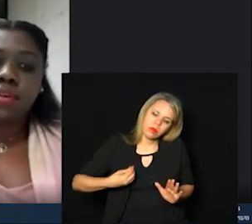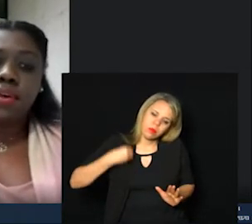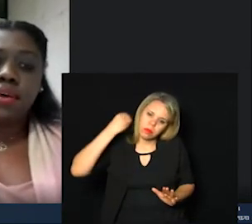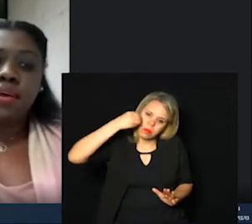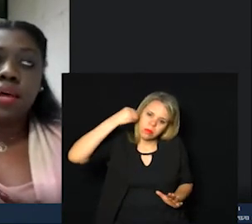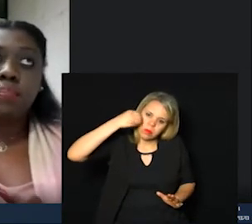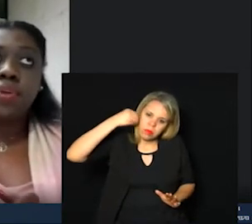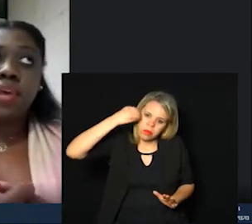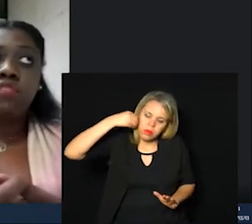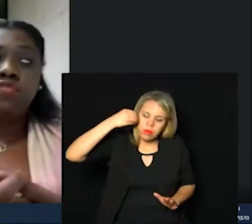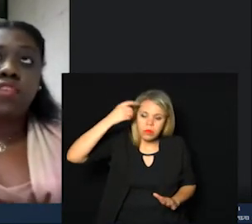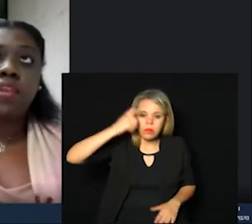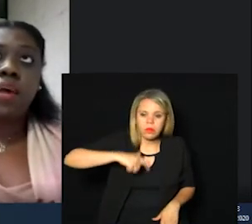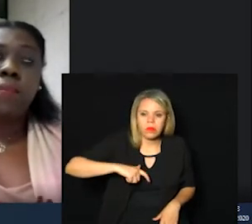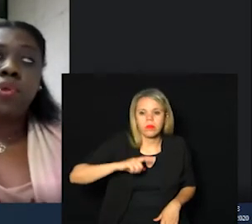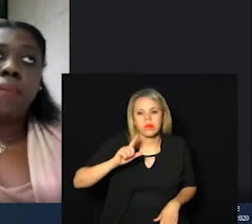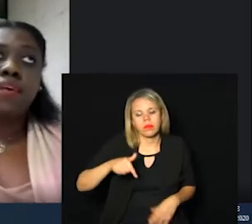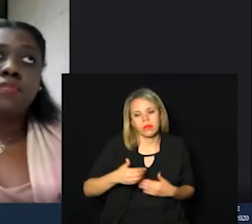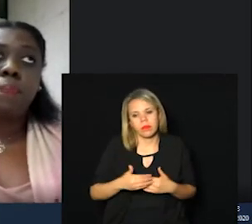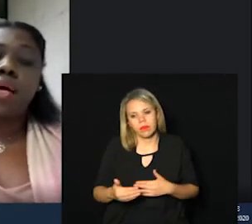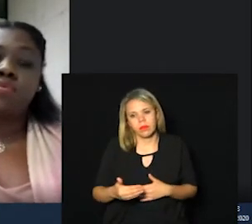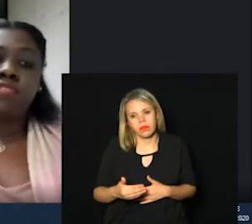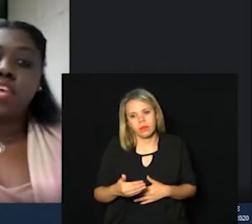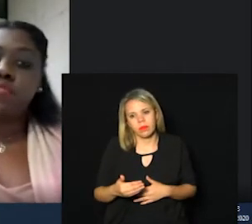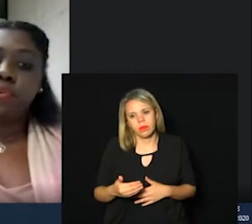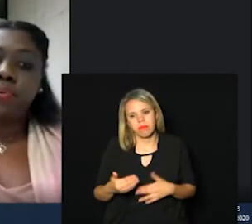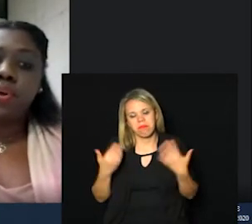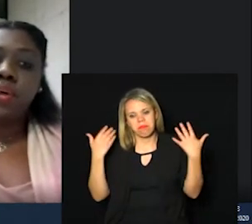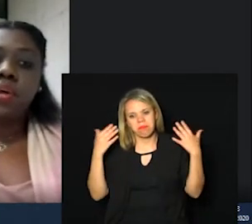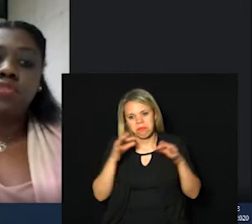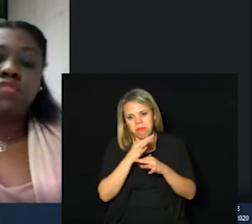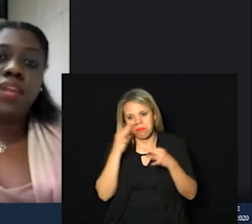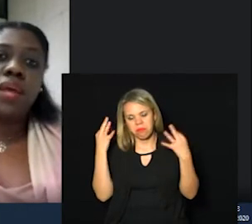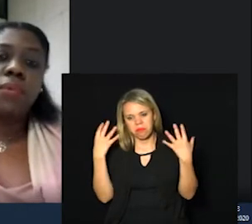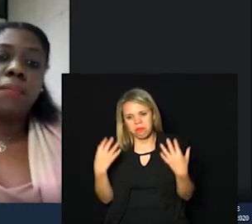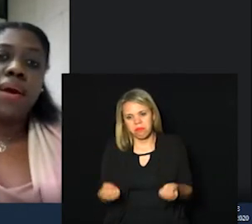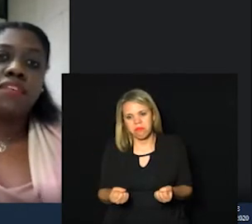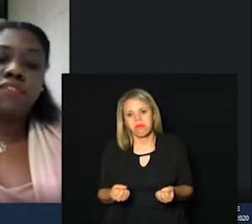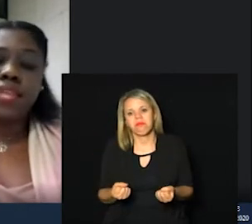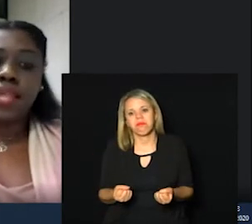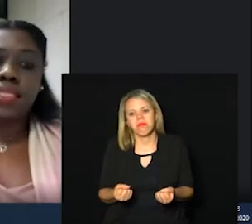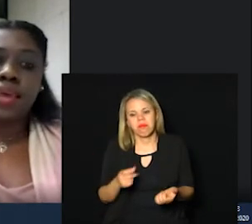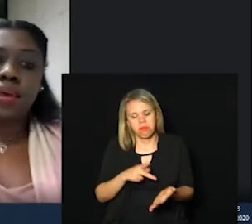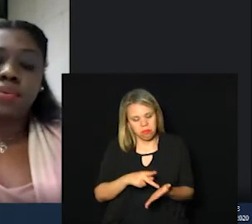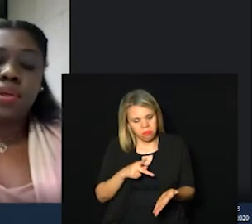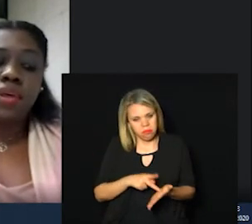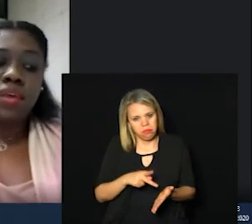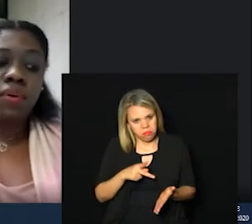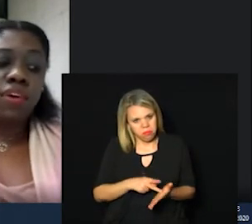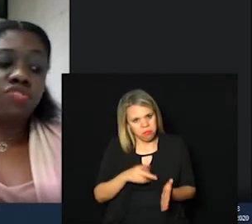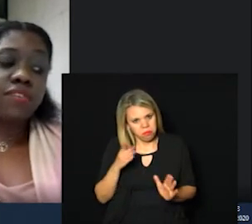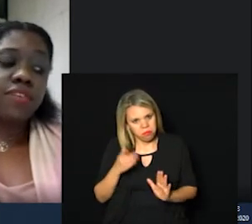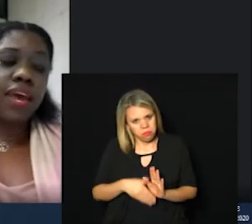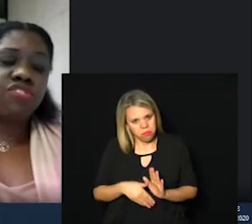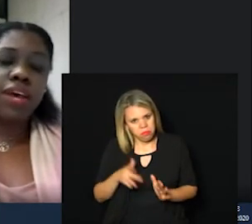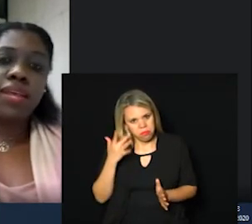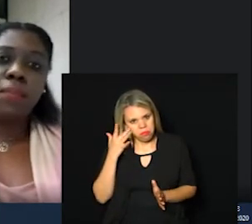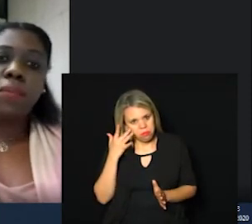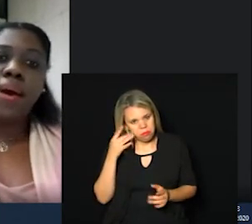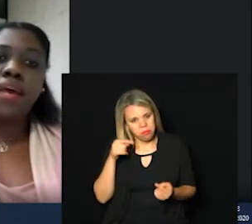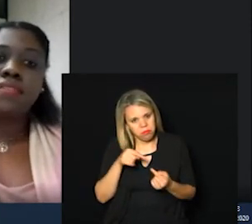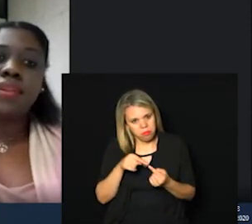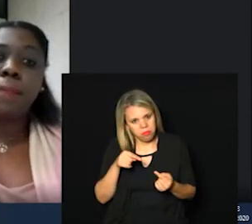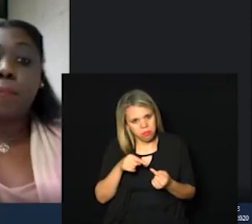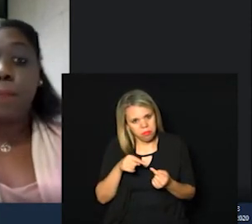vivências, porque isso seria muito mais plausível, isso seria muito mais verdadeiro, e eu acho que se encaixaria